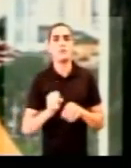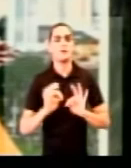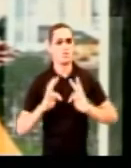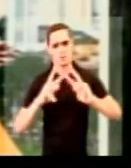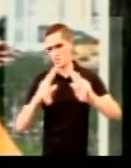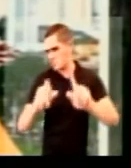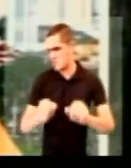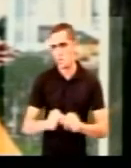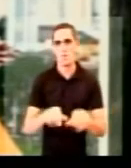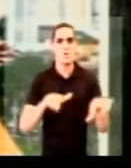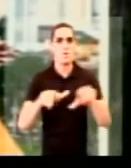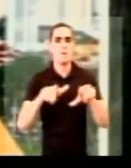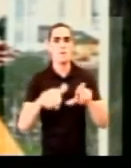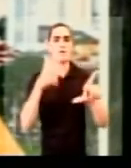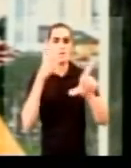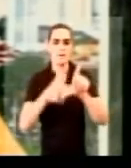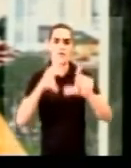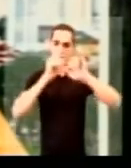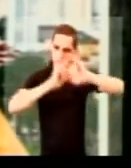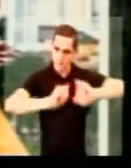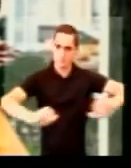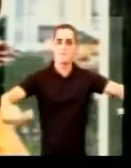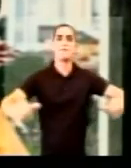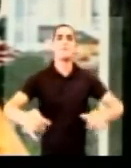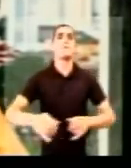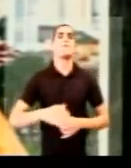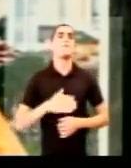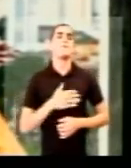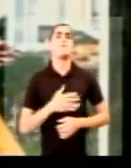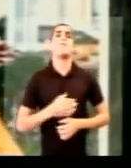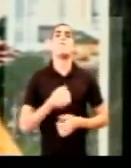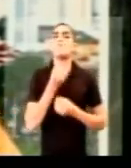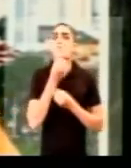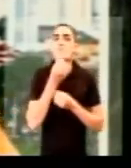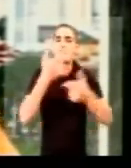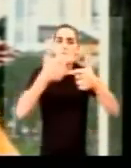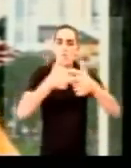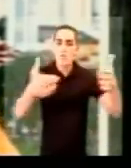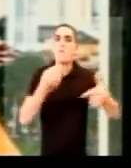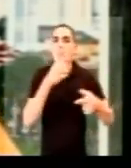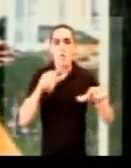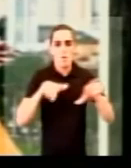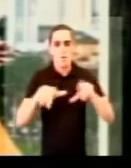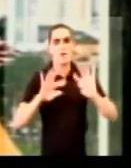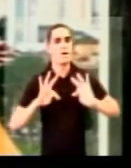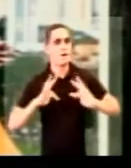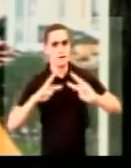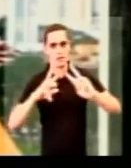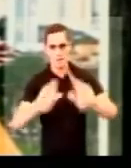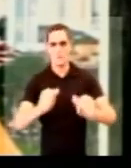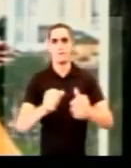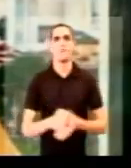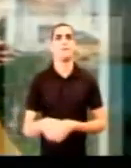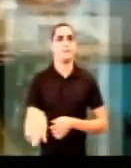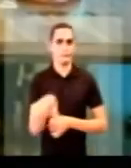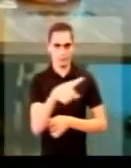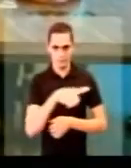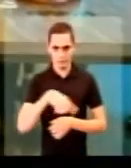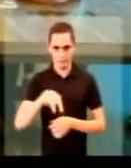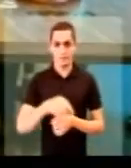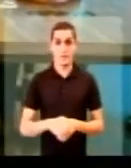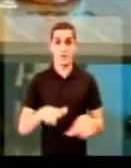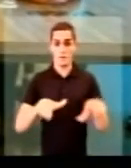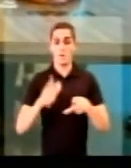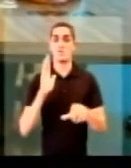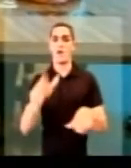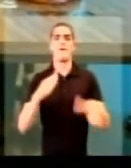live seja possível. E também desejo boa sorte, bom trabalho a todos, um trabalho que, aliás, já